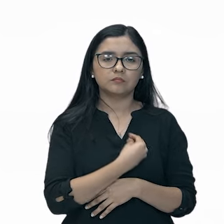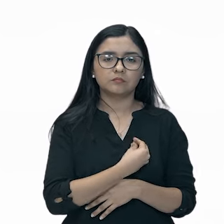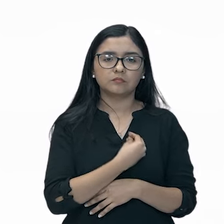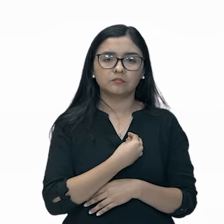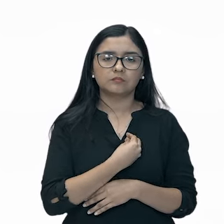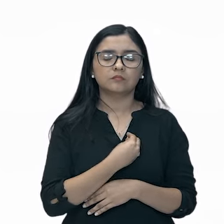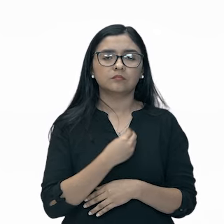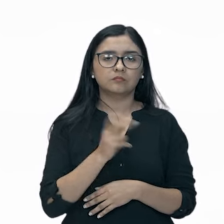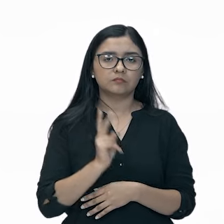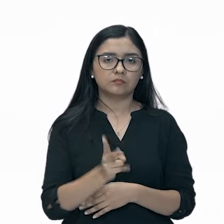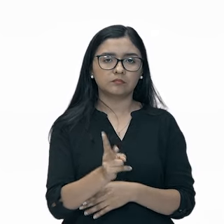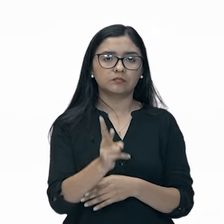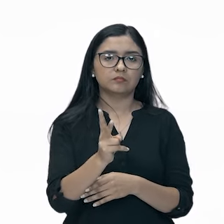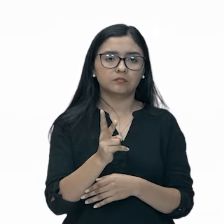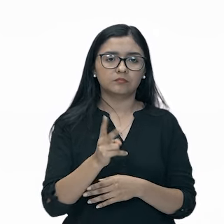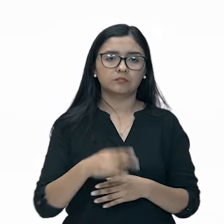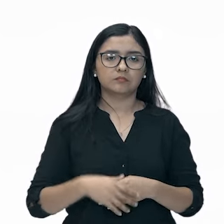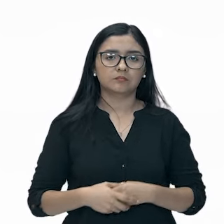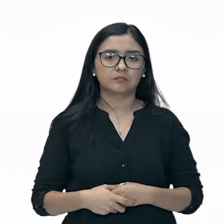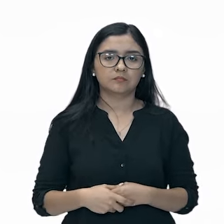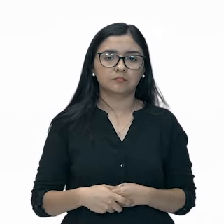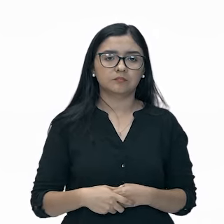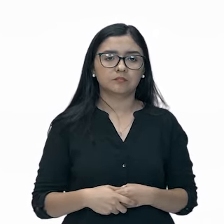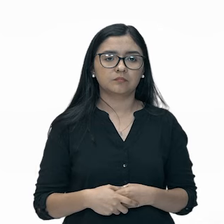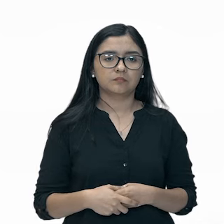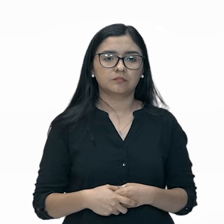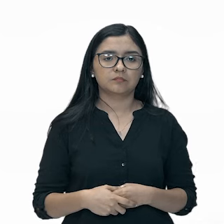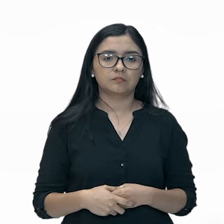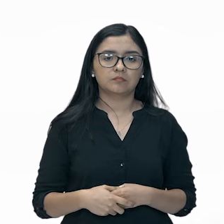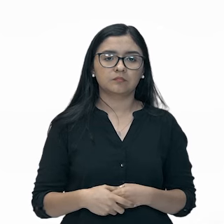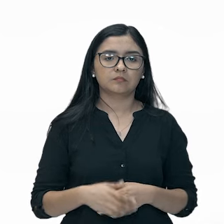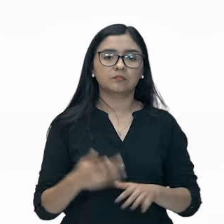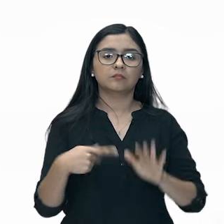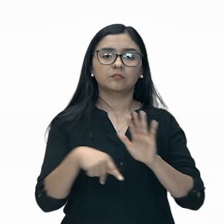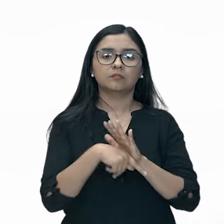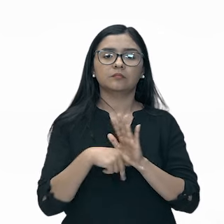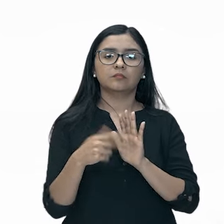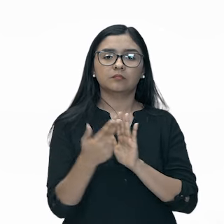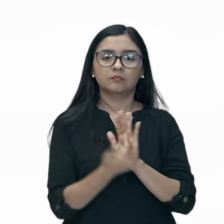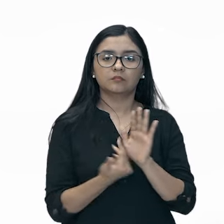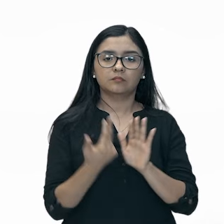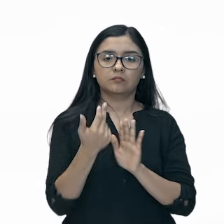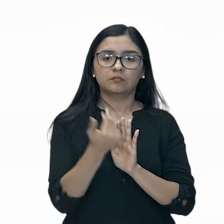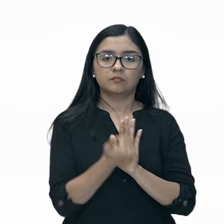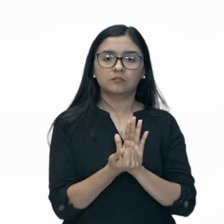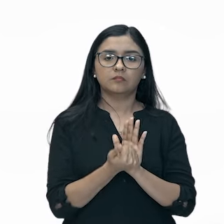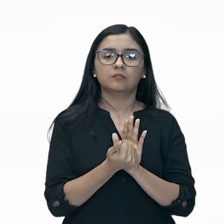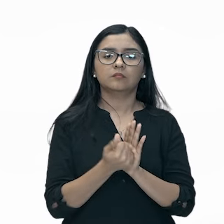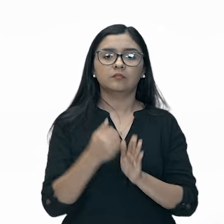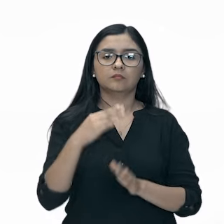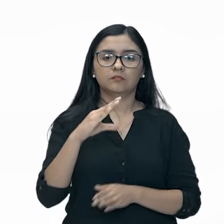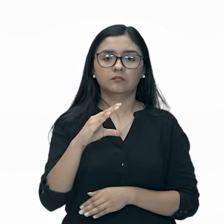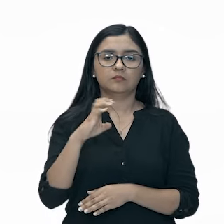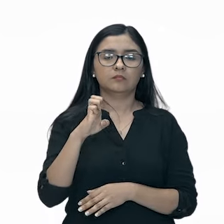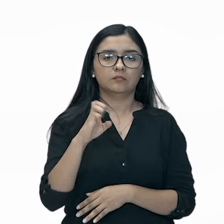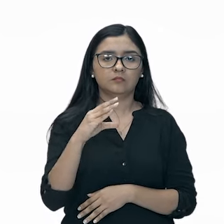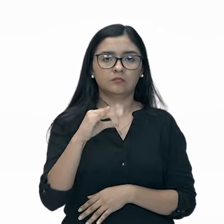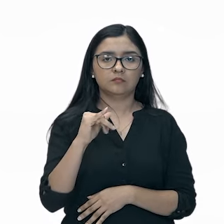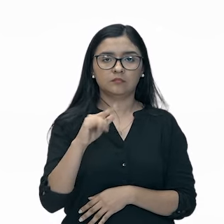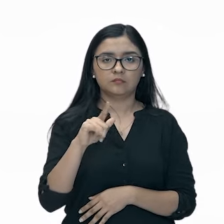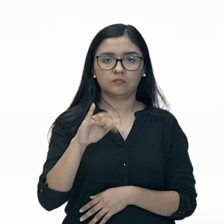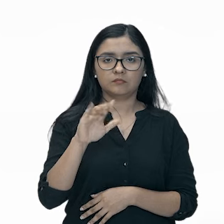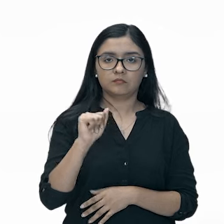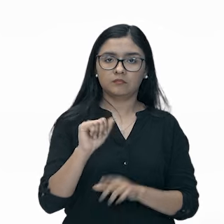sucessivamente habitarás desenho de Cecília Meireles então eu posso pegar muito bem essa